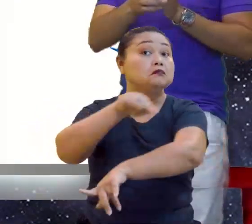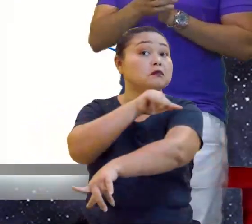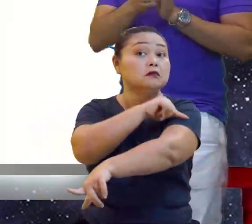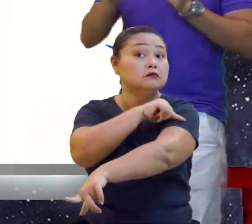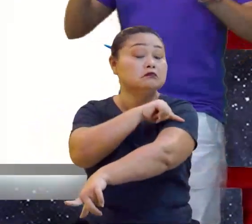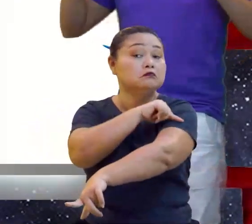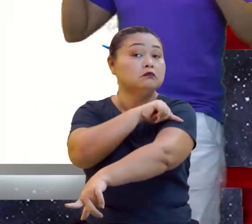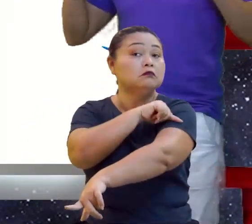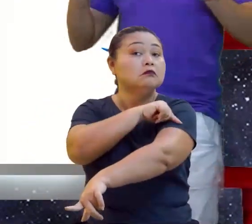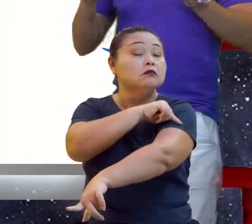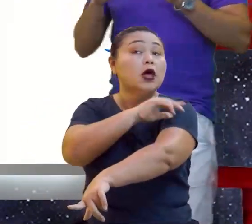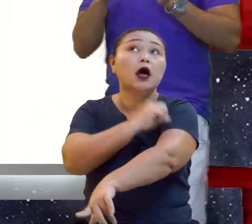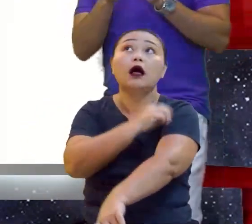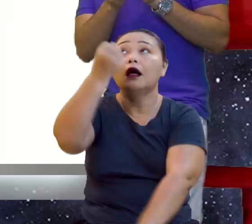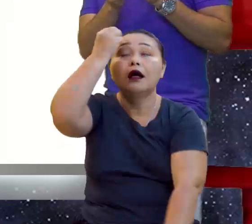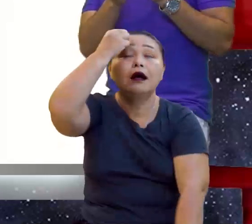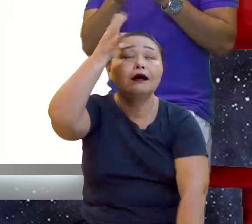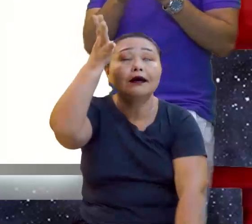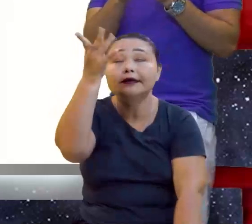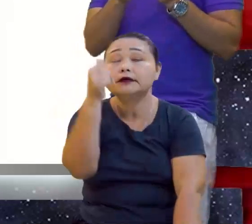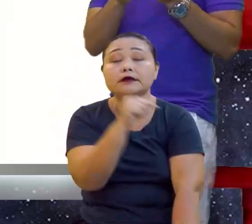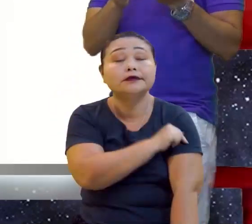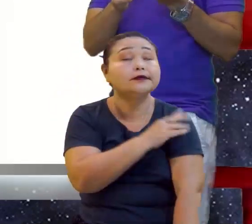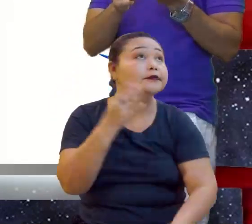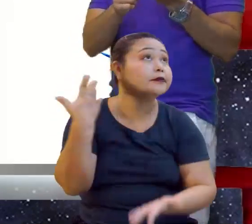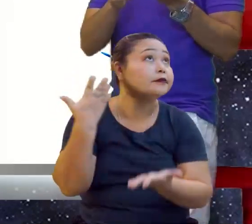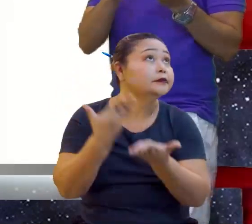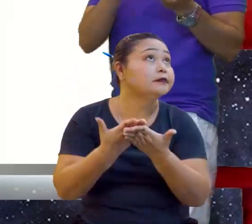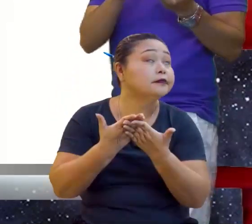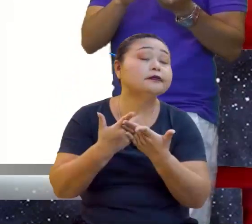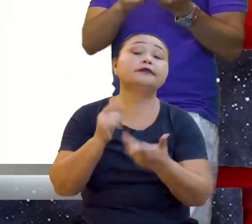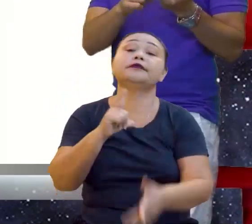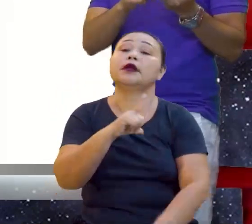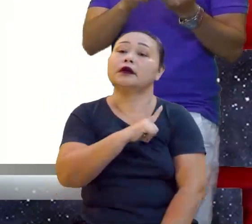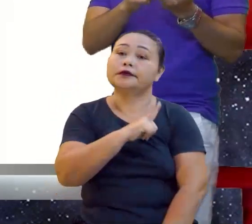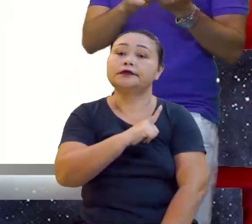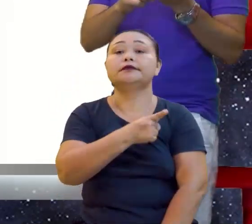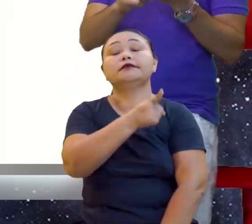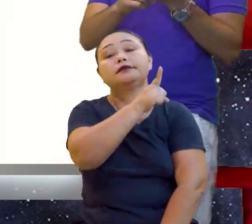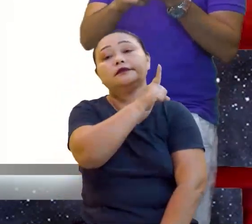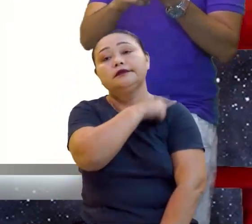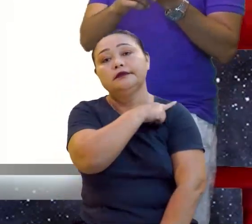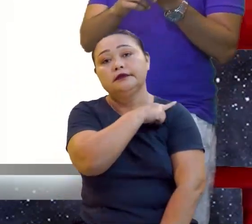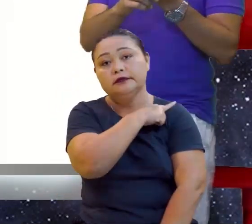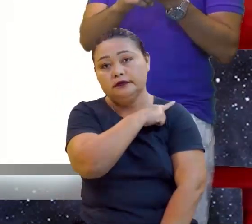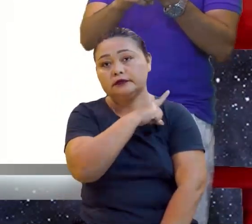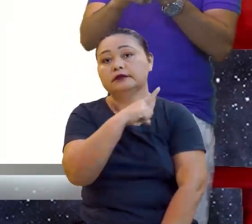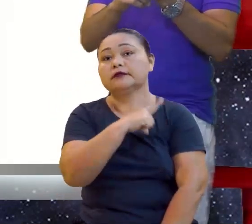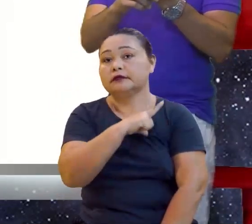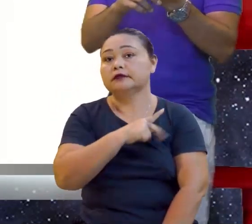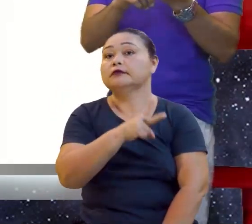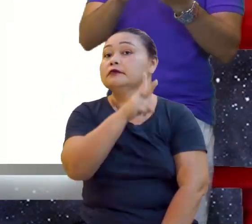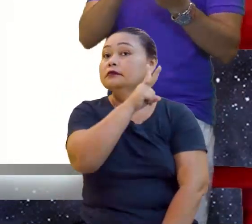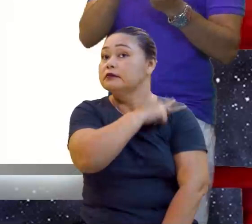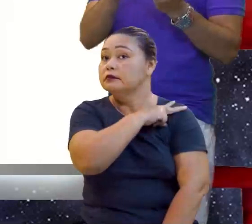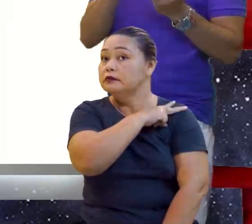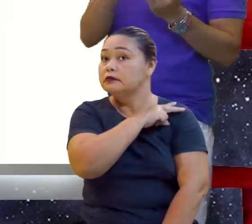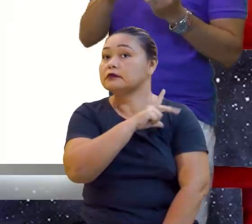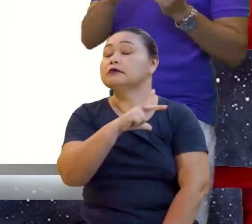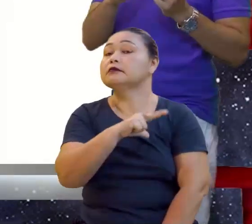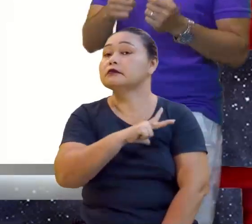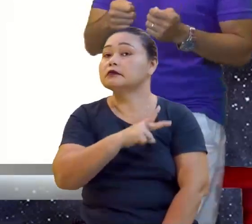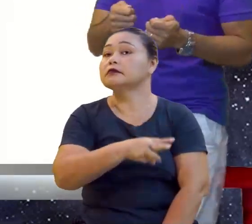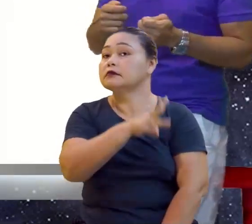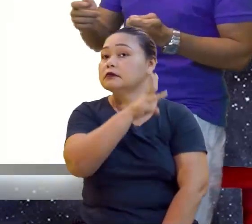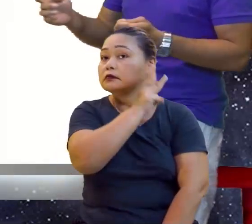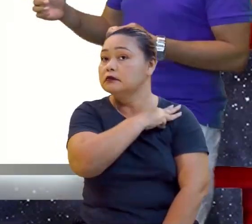gente... Ah, não lembro do 7º ano. Então, olha só, você vai ter 1º, 2º e 3º ano para se organizar e saber